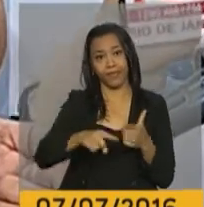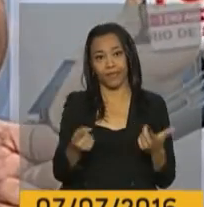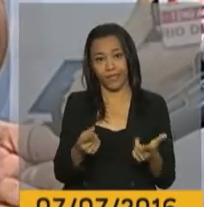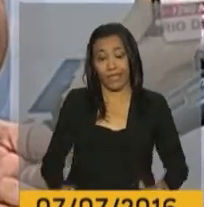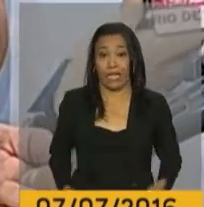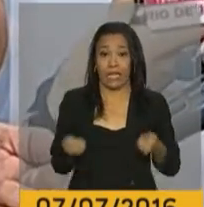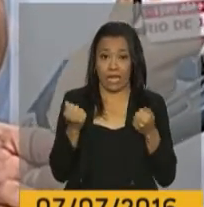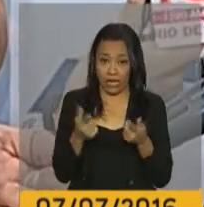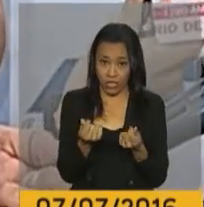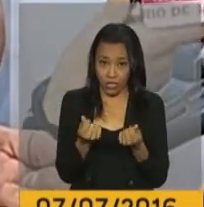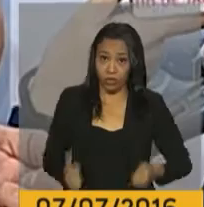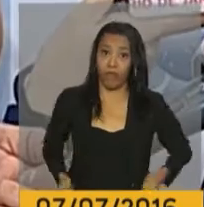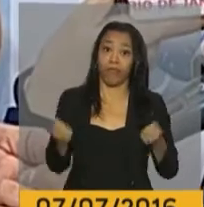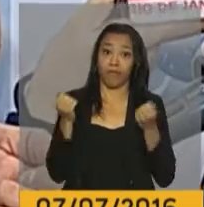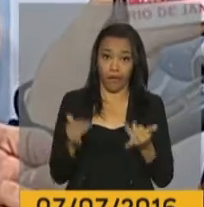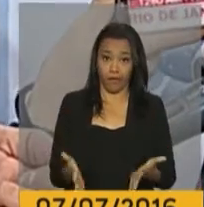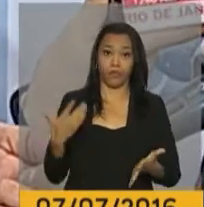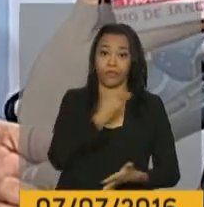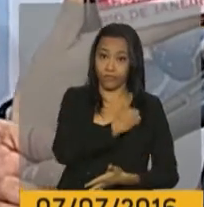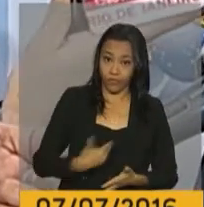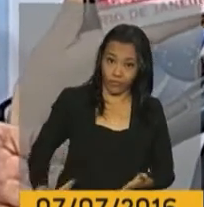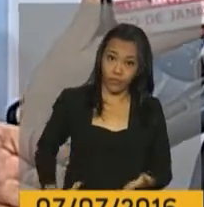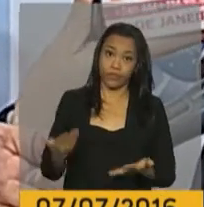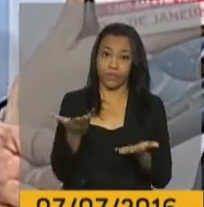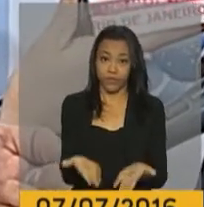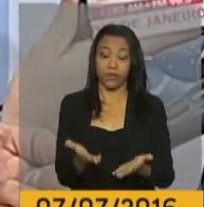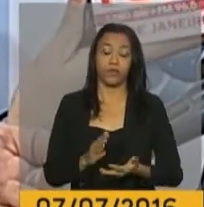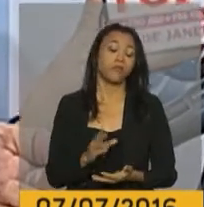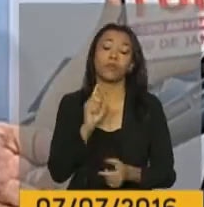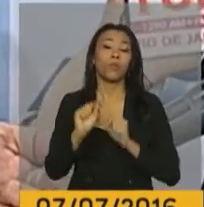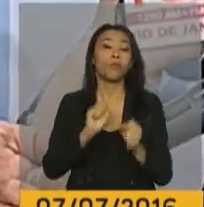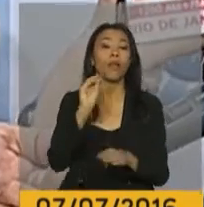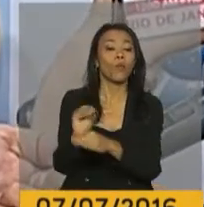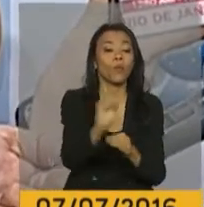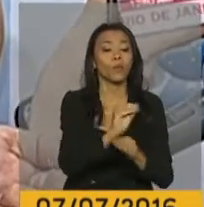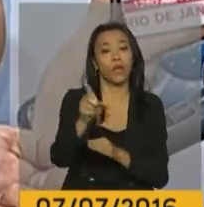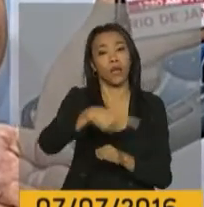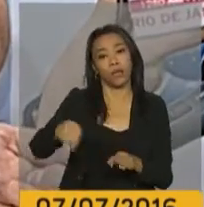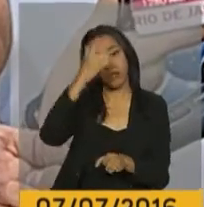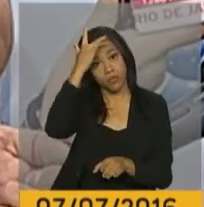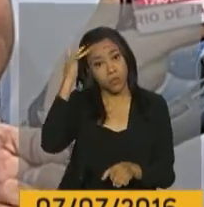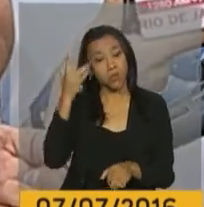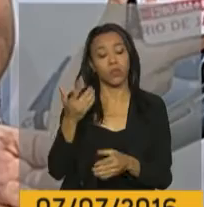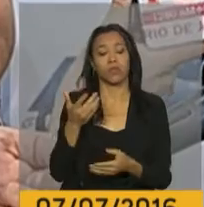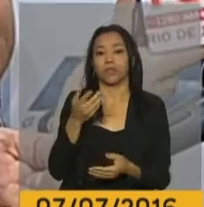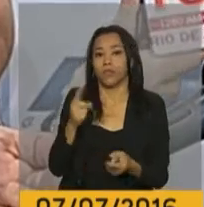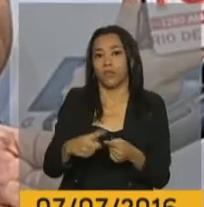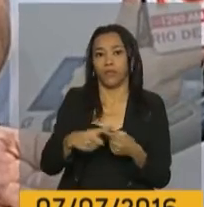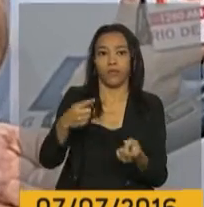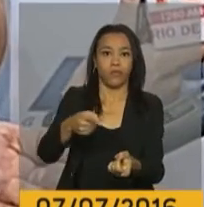gastos com a saúde pública casos para o poder público para dar pra cuidar de diabetes da hipertensão